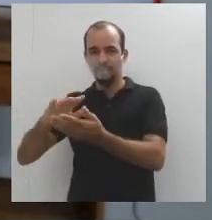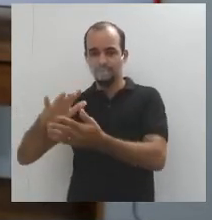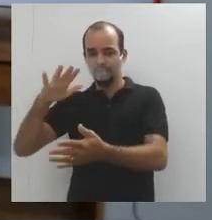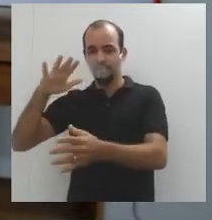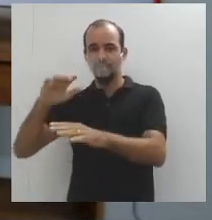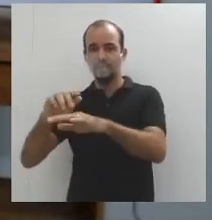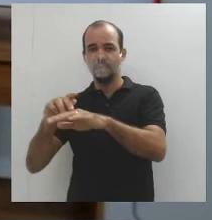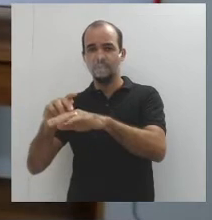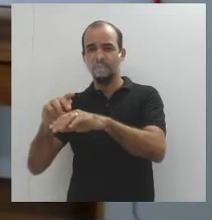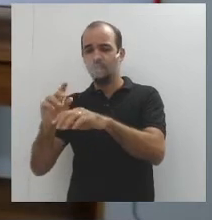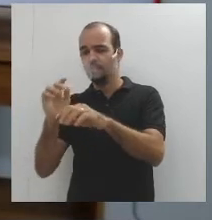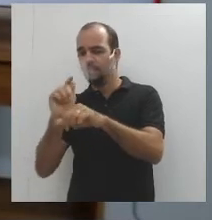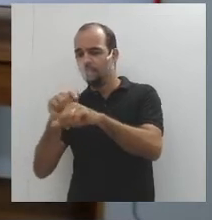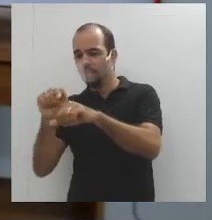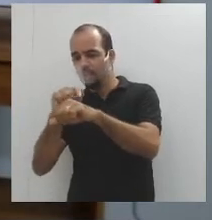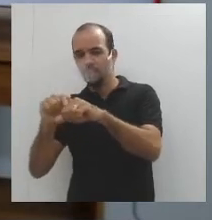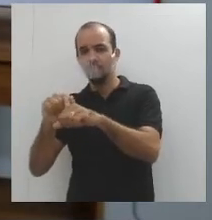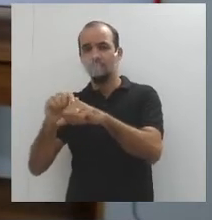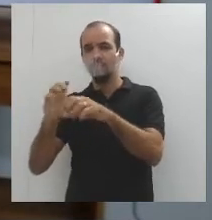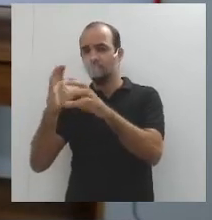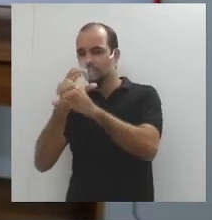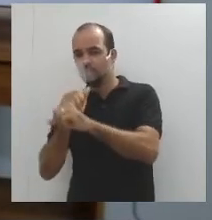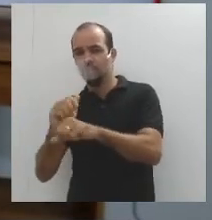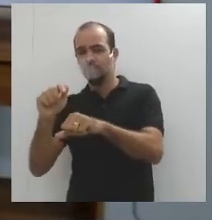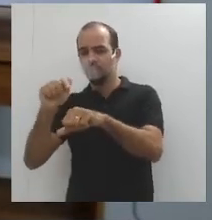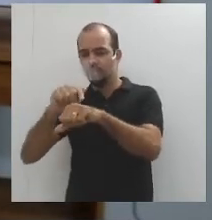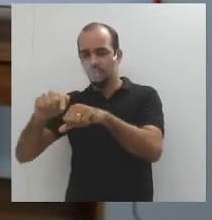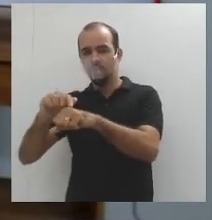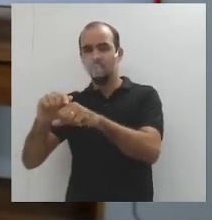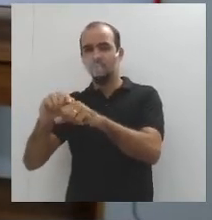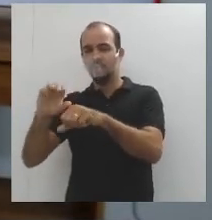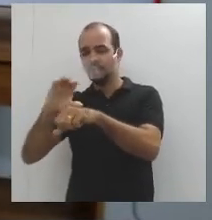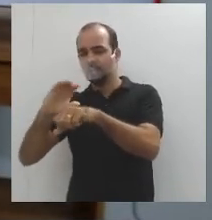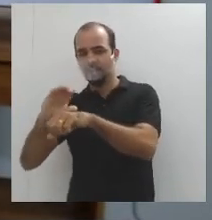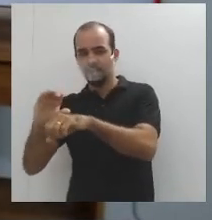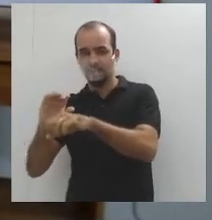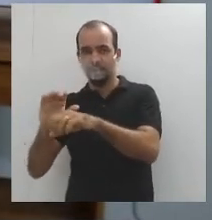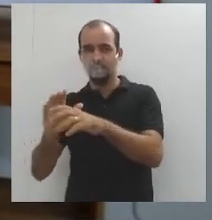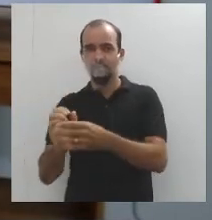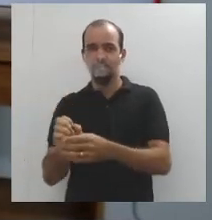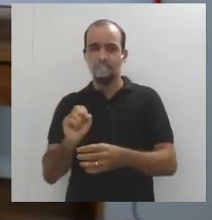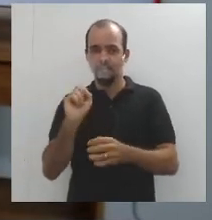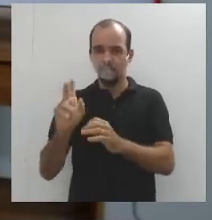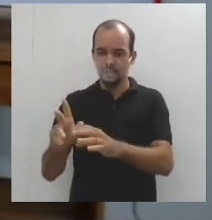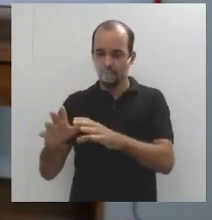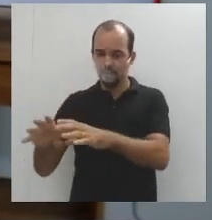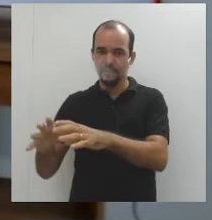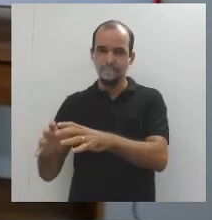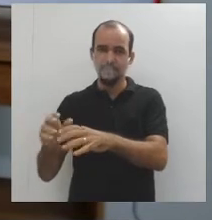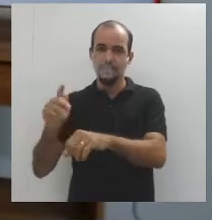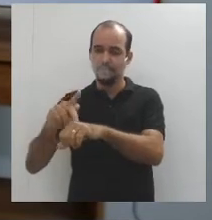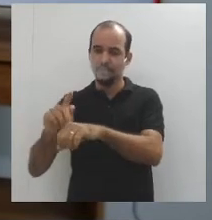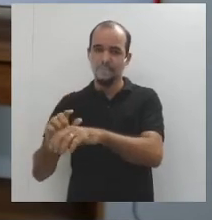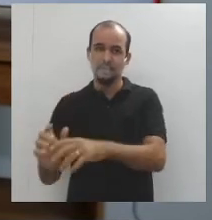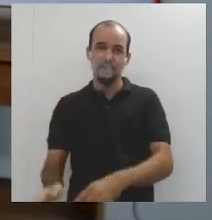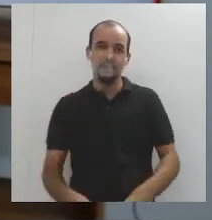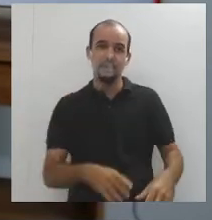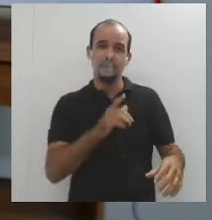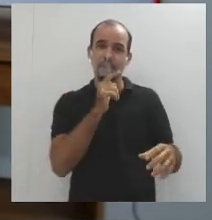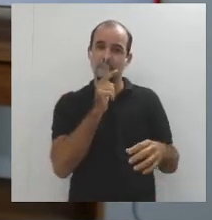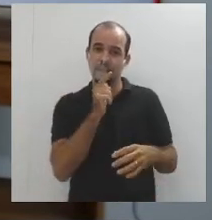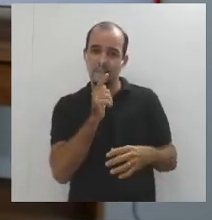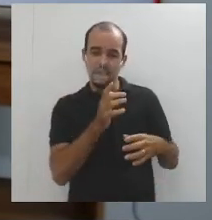uma fase líquida e aqui eu tenho outra fase líquida. Aqui eu tenho os pontos brancos,